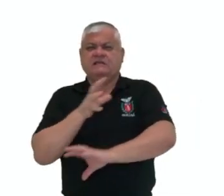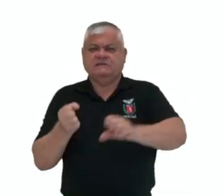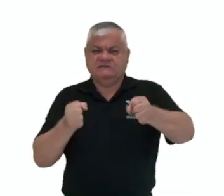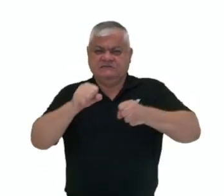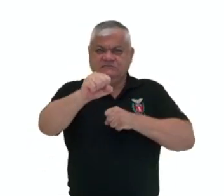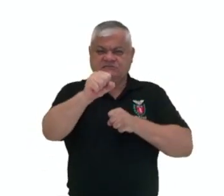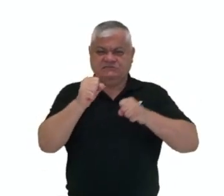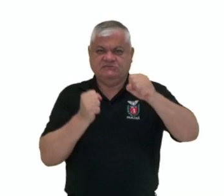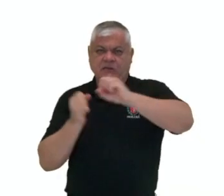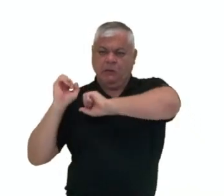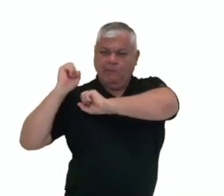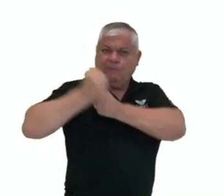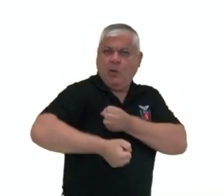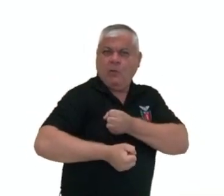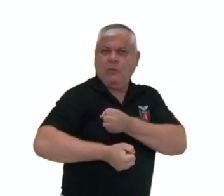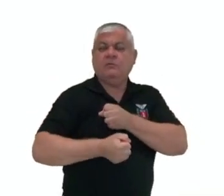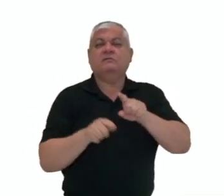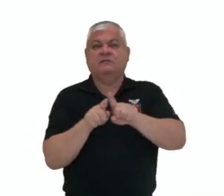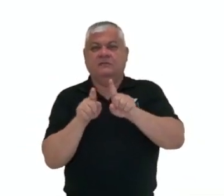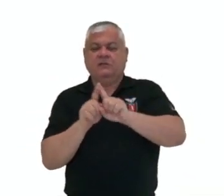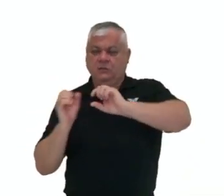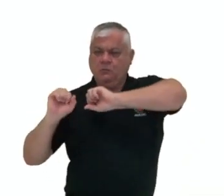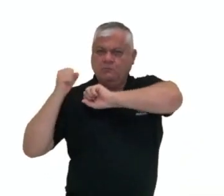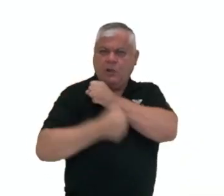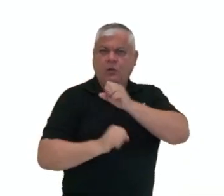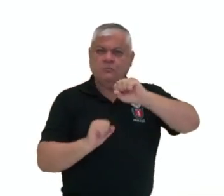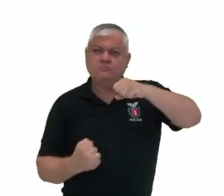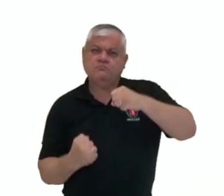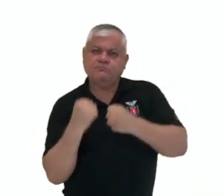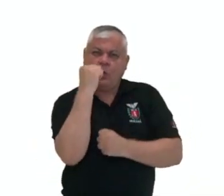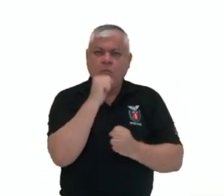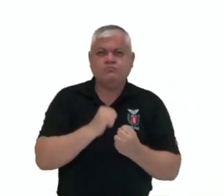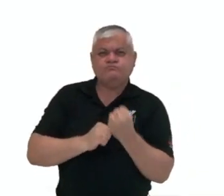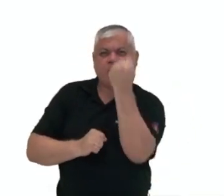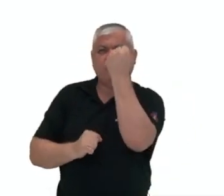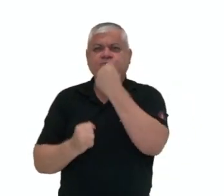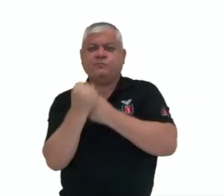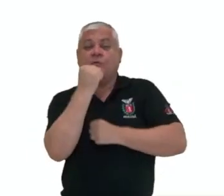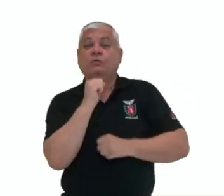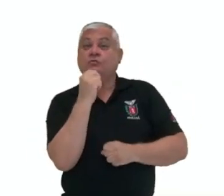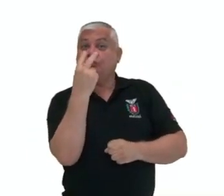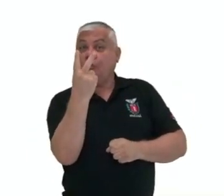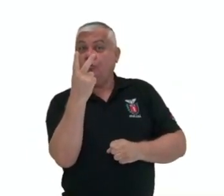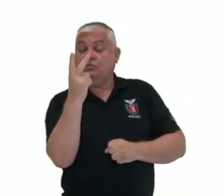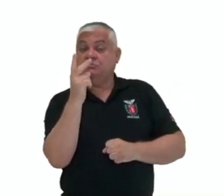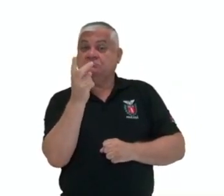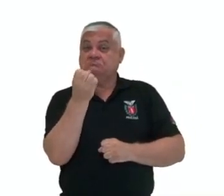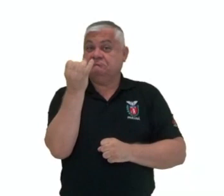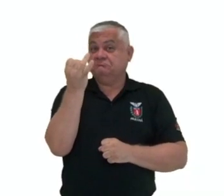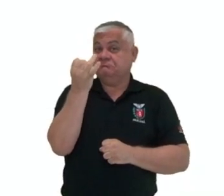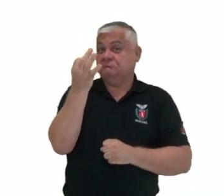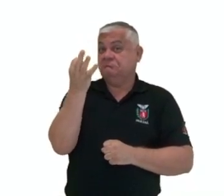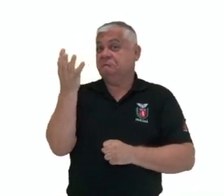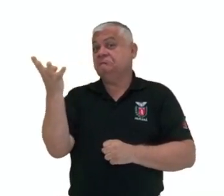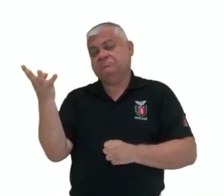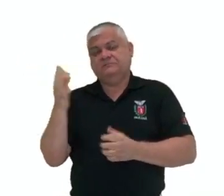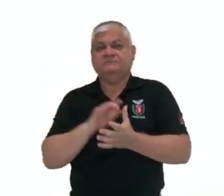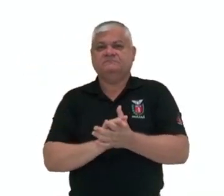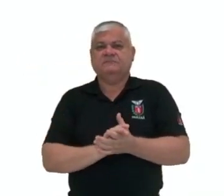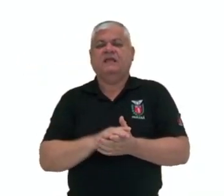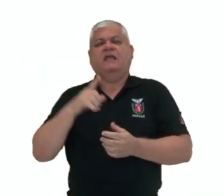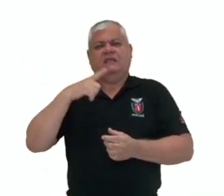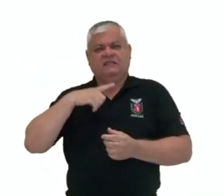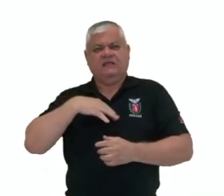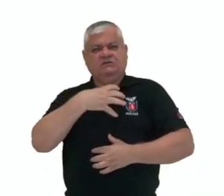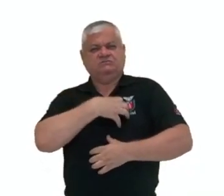agarramento, derrubadas e golpes que podem ser realizadas por 2 ou mais competidores. Existem diferentes estilos